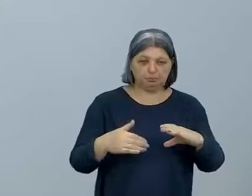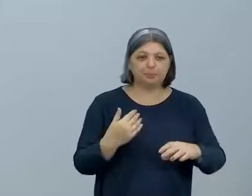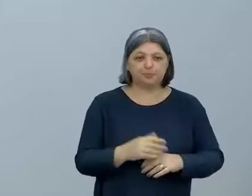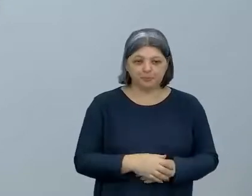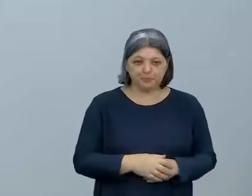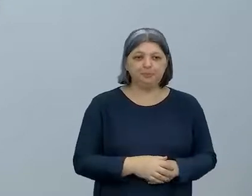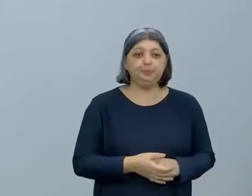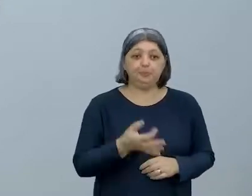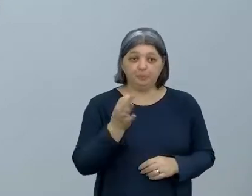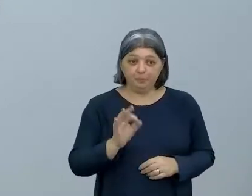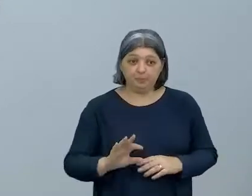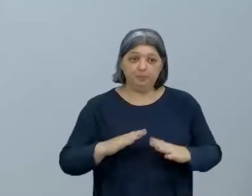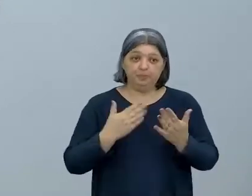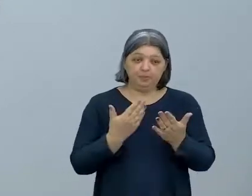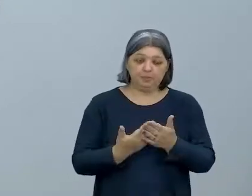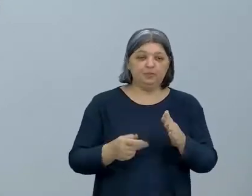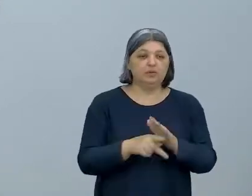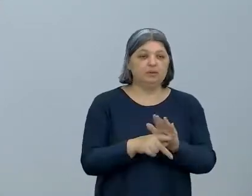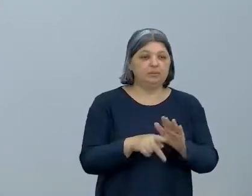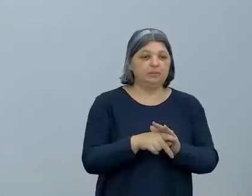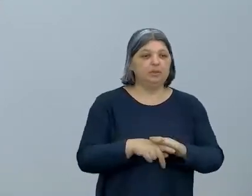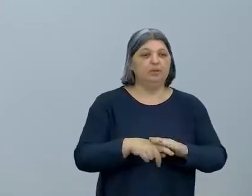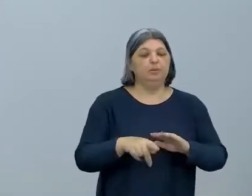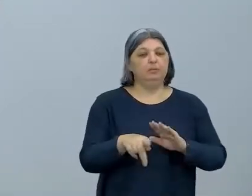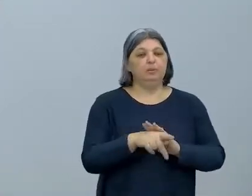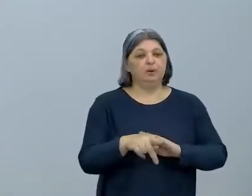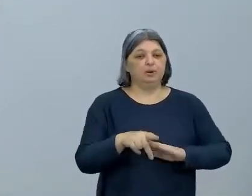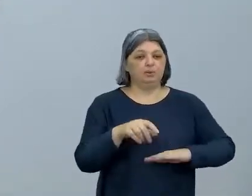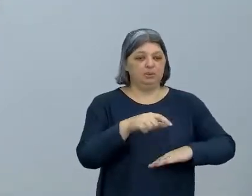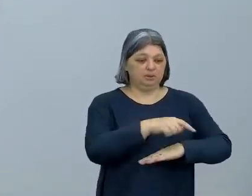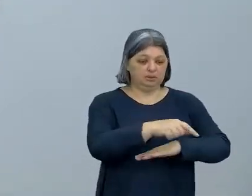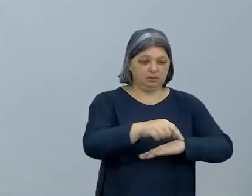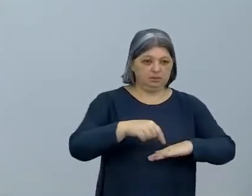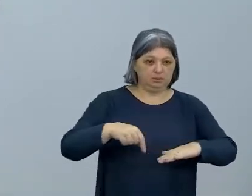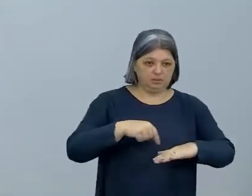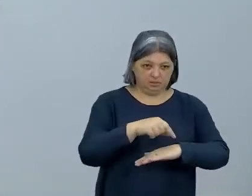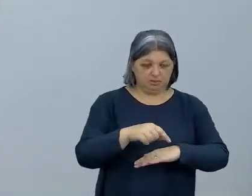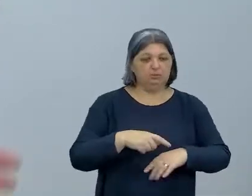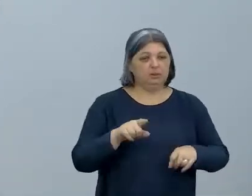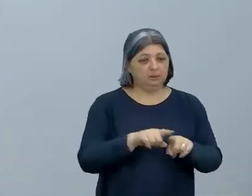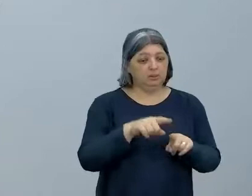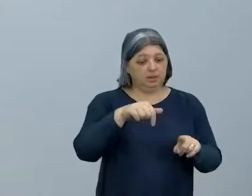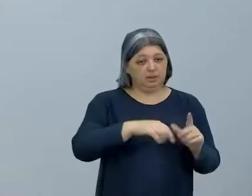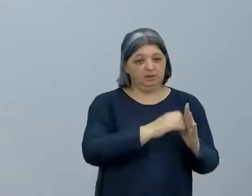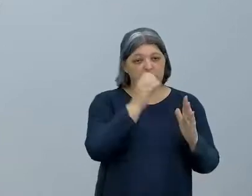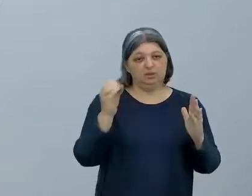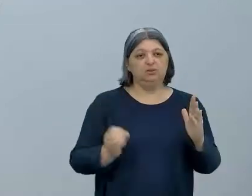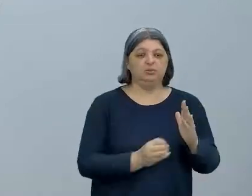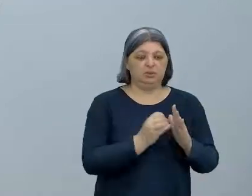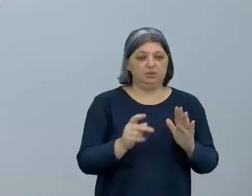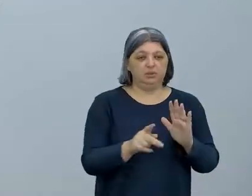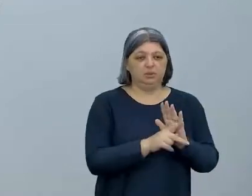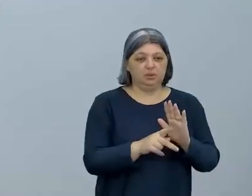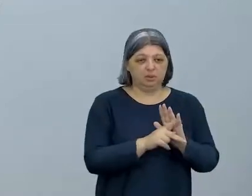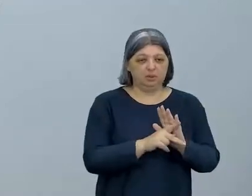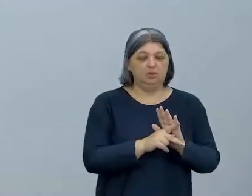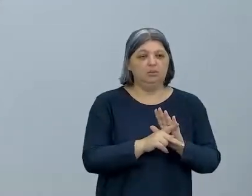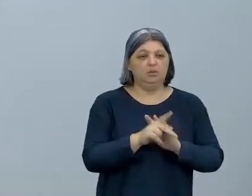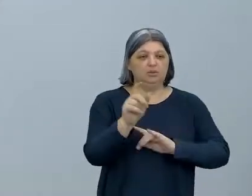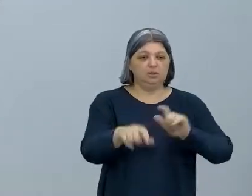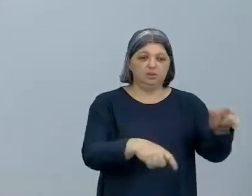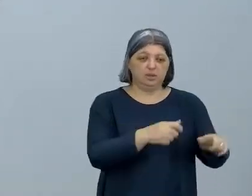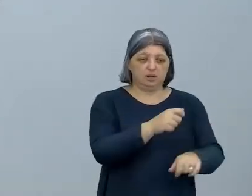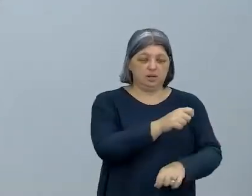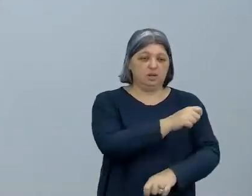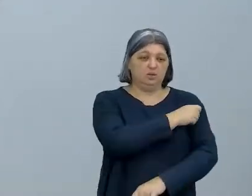várias escolas, os tabuleiros que eles fizeram e os tabuleiros daqui do Centro de Mídia também, que os próprios estudantes jogaram, foi bem bacana.